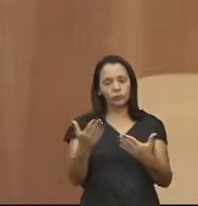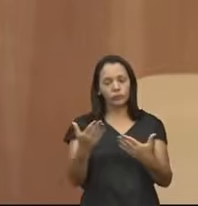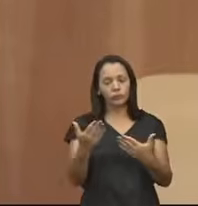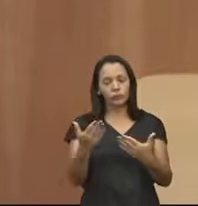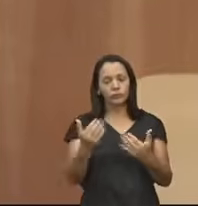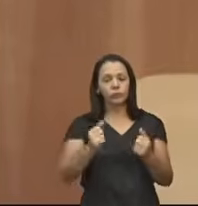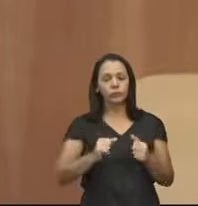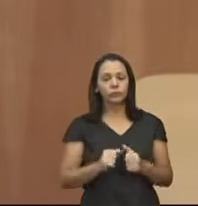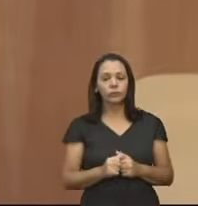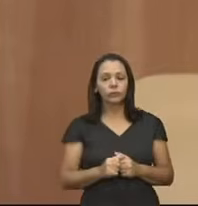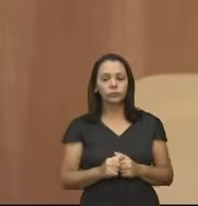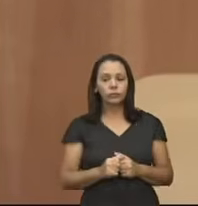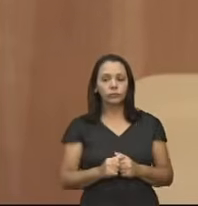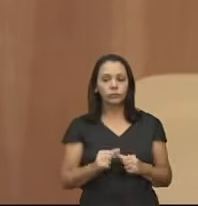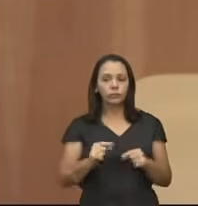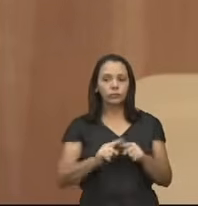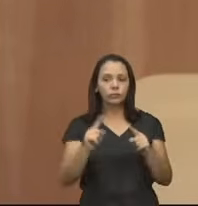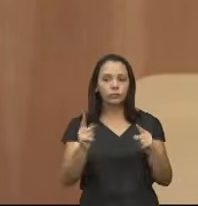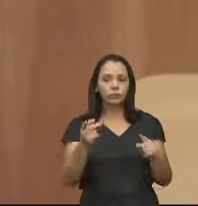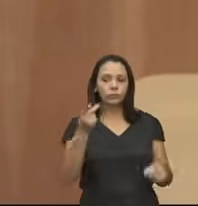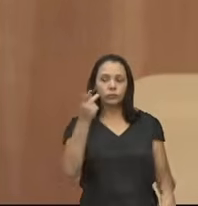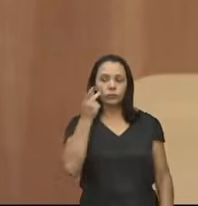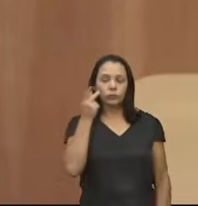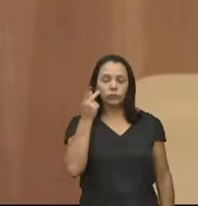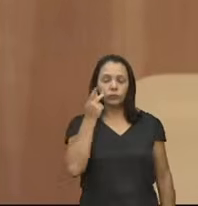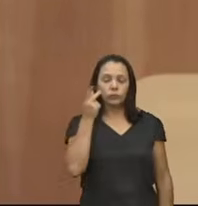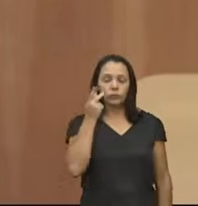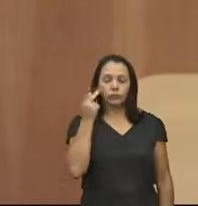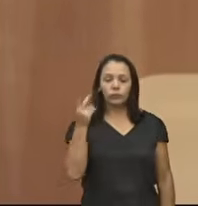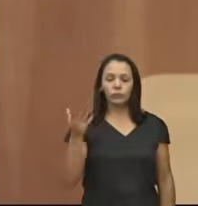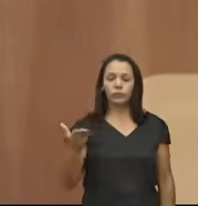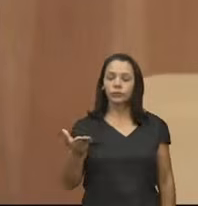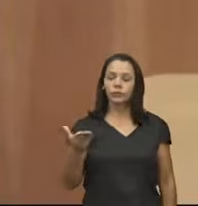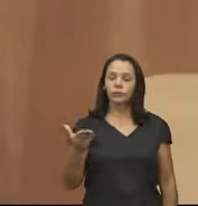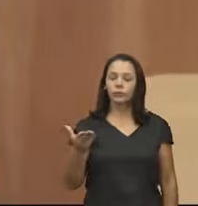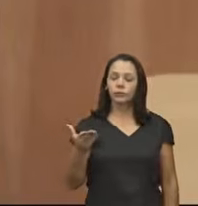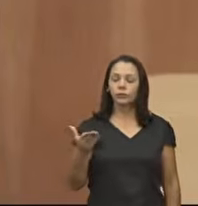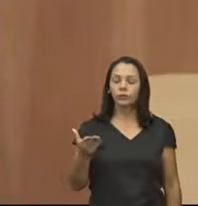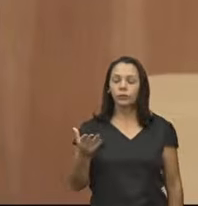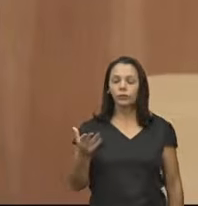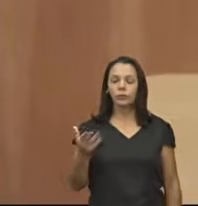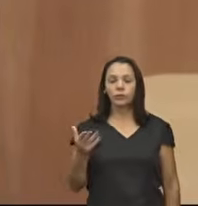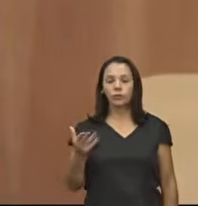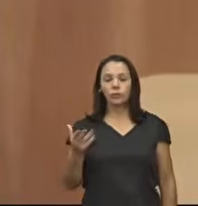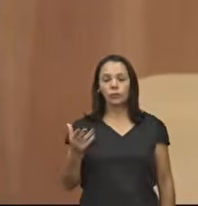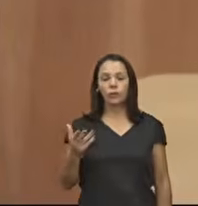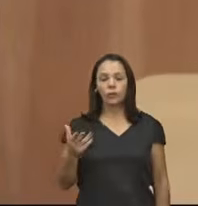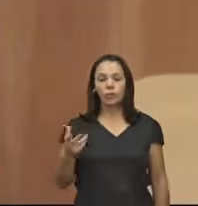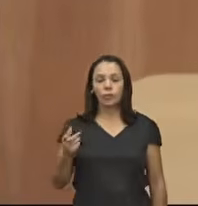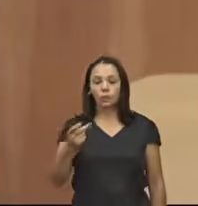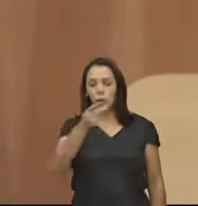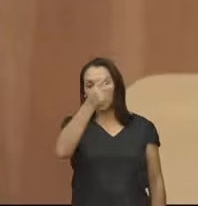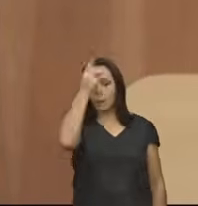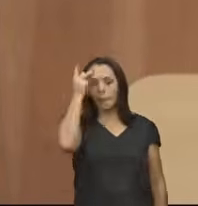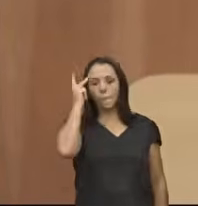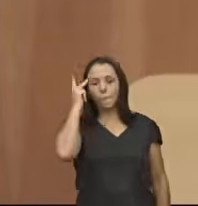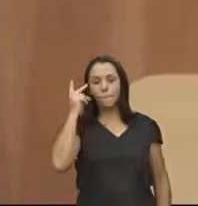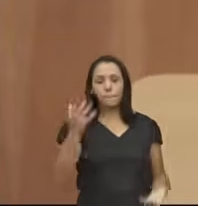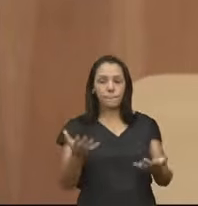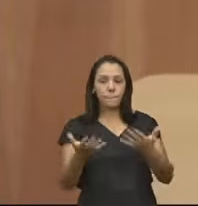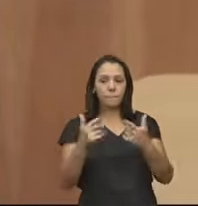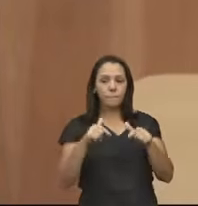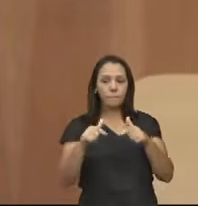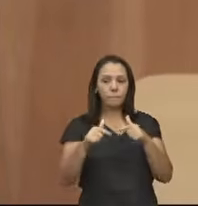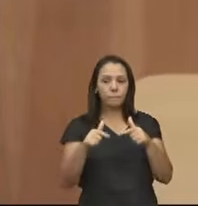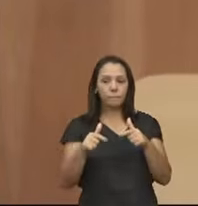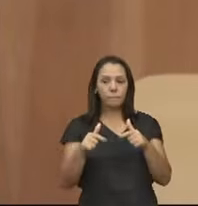proferiu. Porém, Paulinho, em reconhecimento, aquele que procura fazer um bom negócio, inclusive,